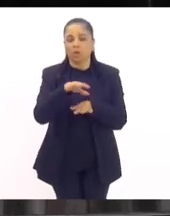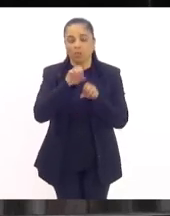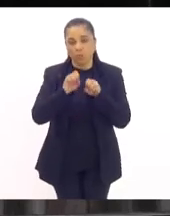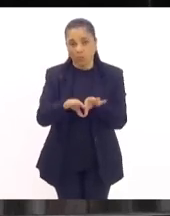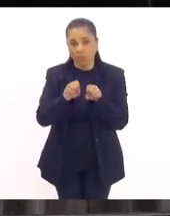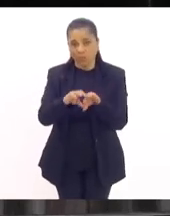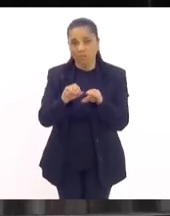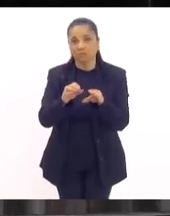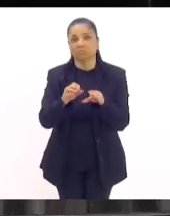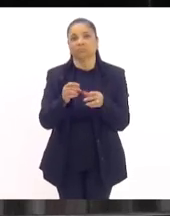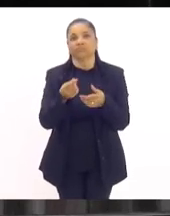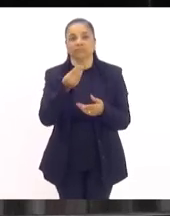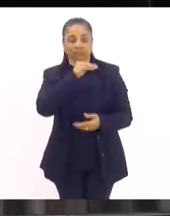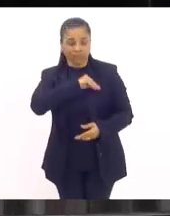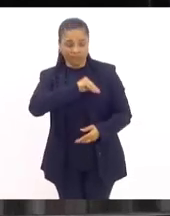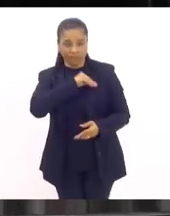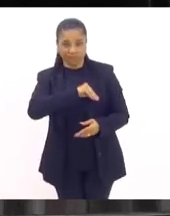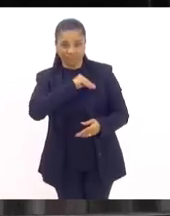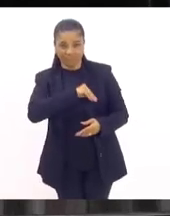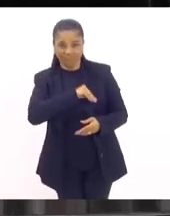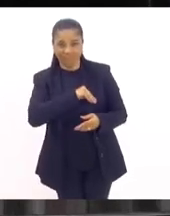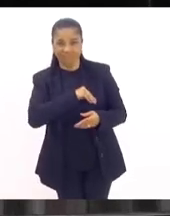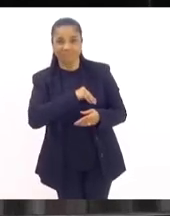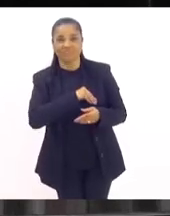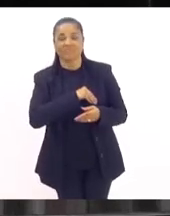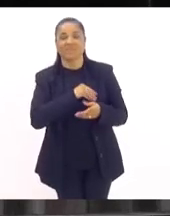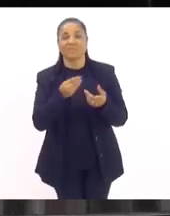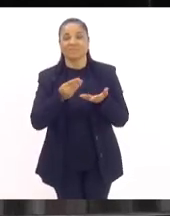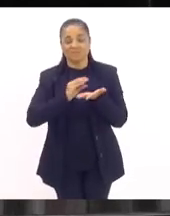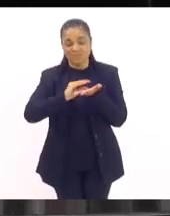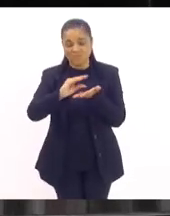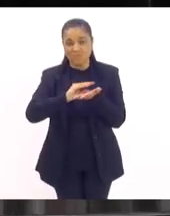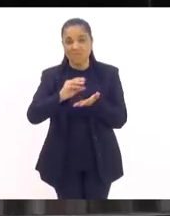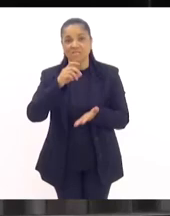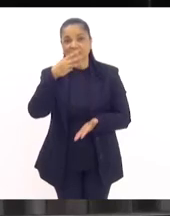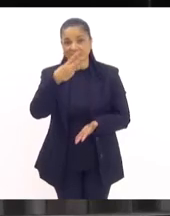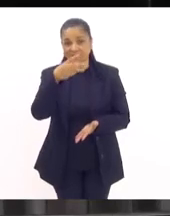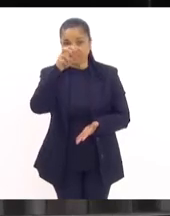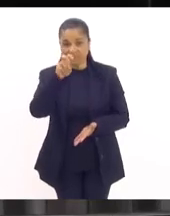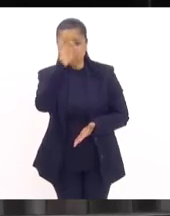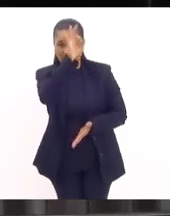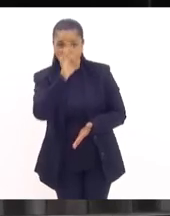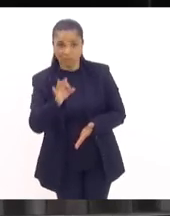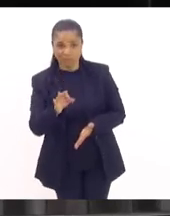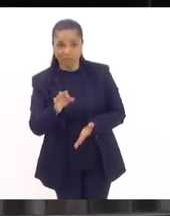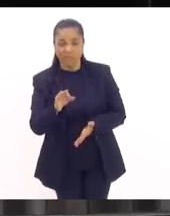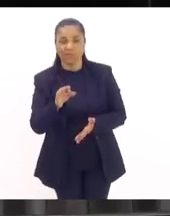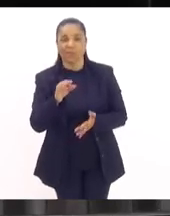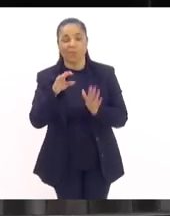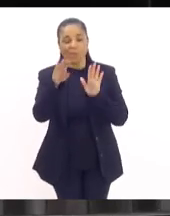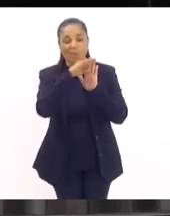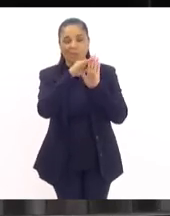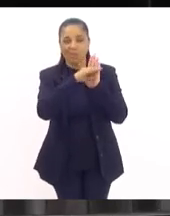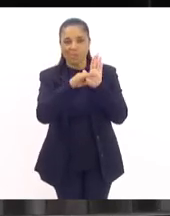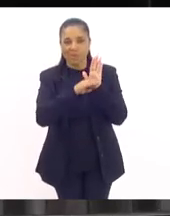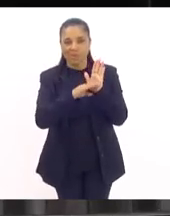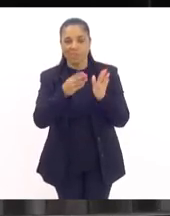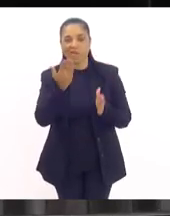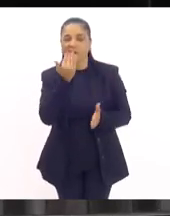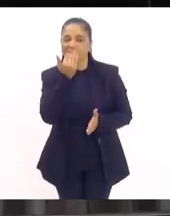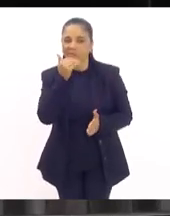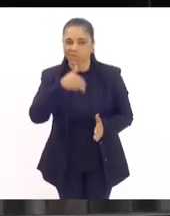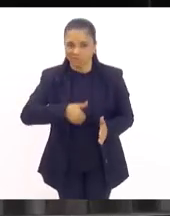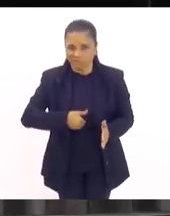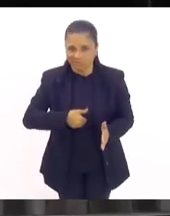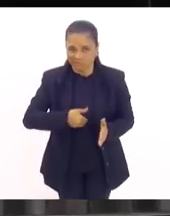um reajuste de mais de 35% nos valores destinados ao Estado pelo Programa Nacional de Alimentação Escolar,